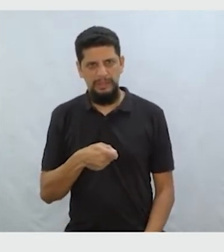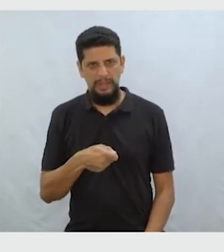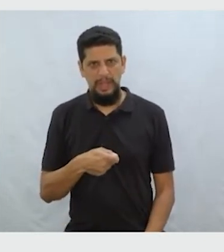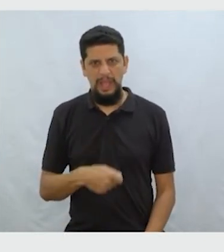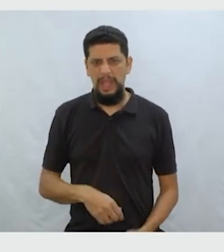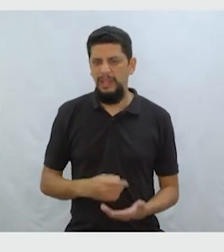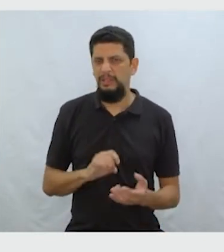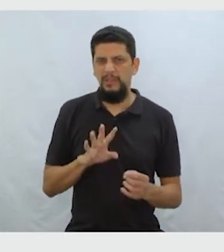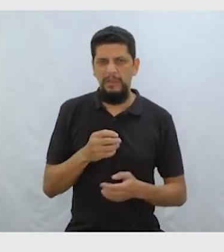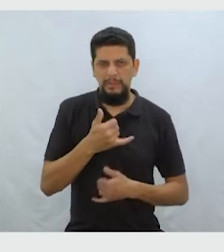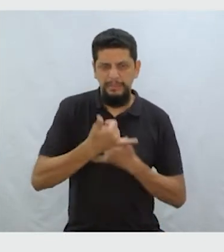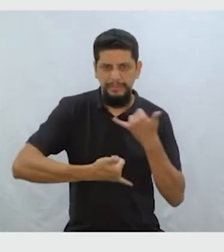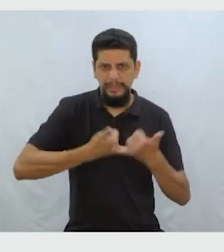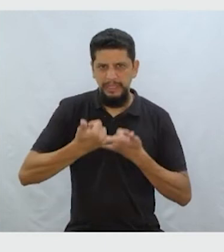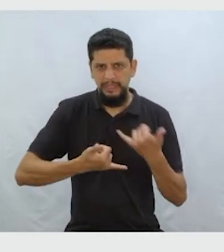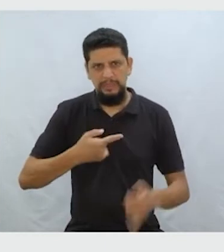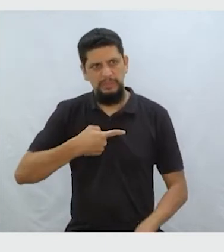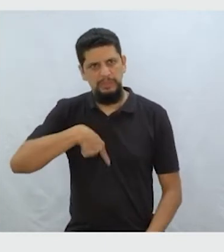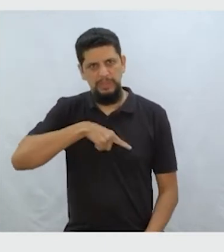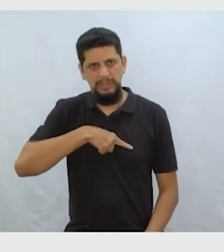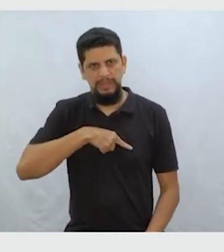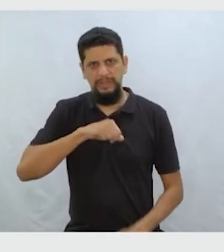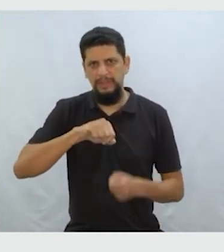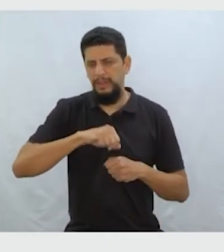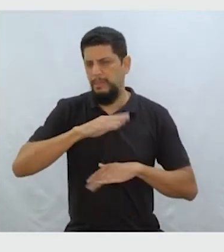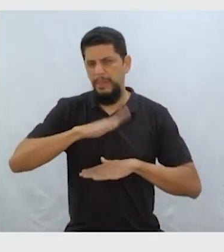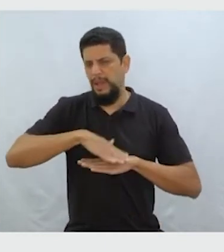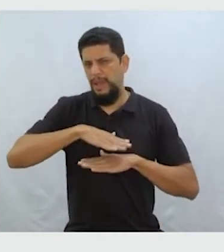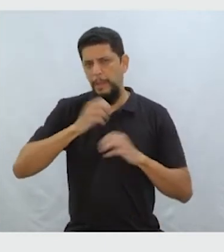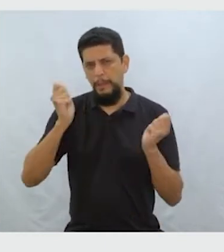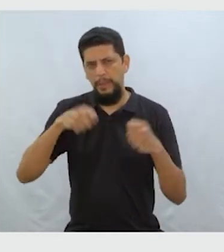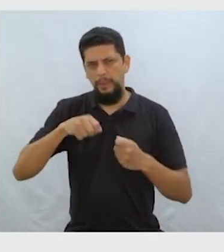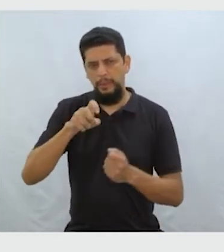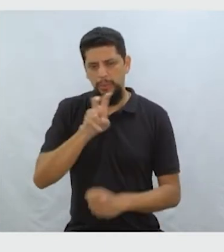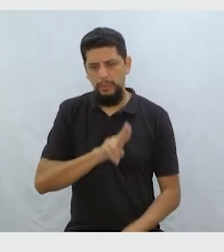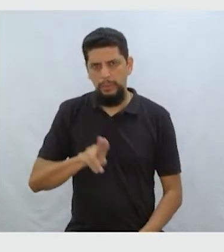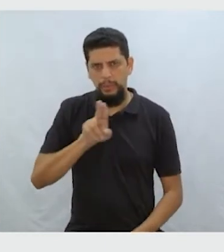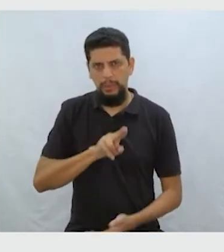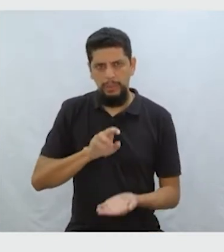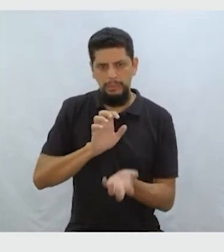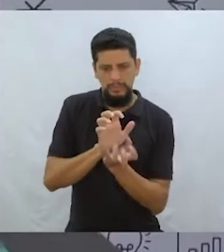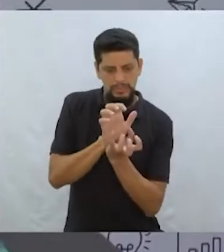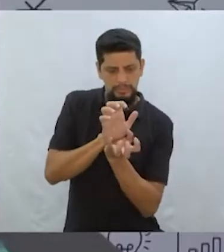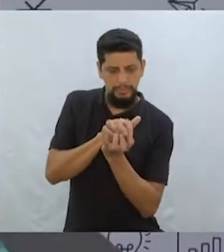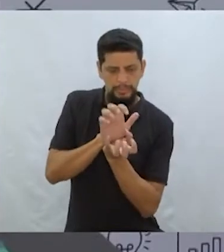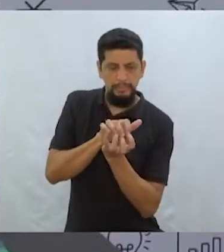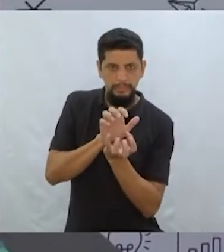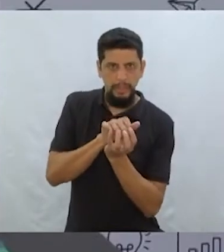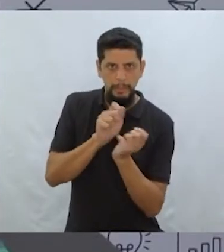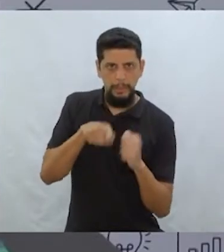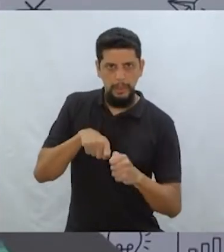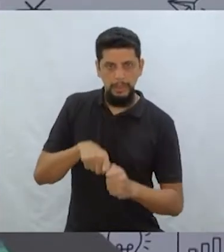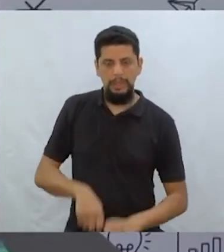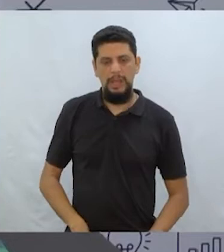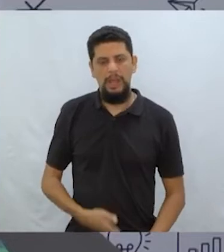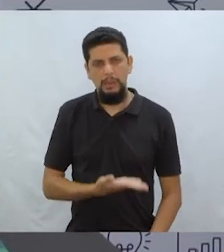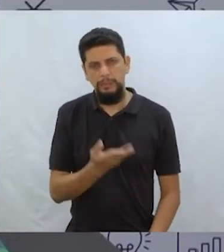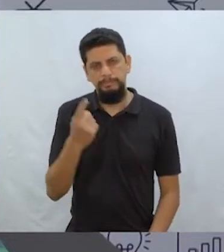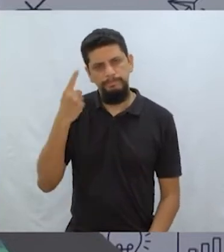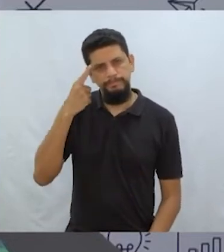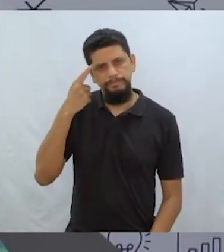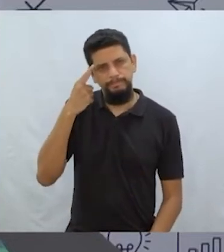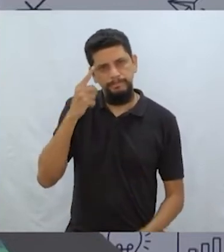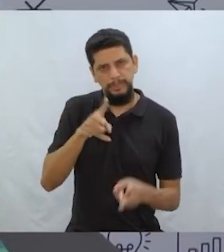mal foi molecagem a gente não faz mais pode usar a dentadura bisavô e agora